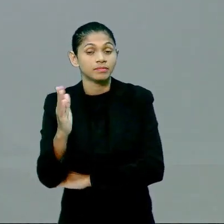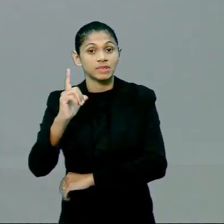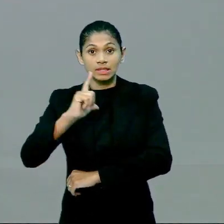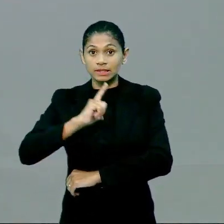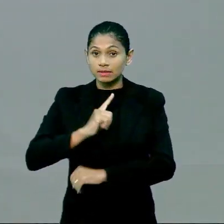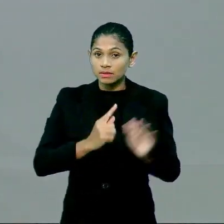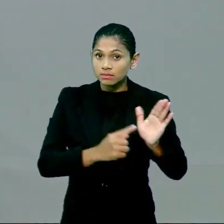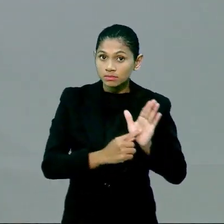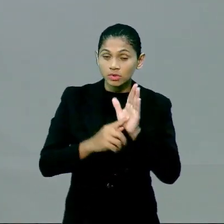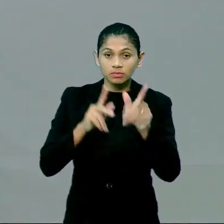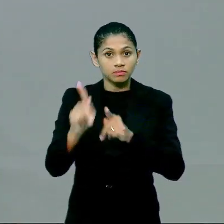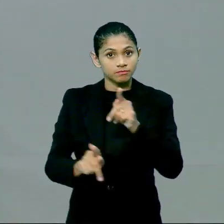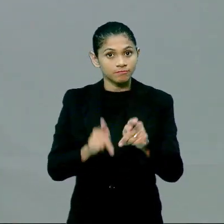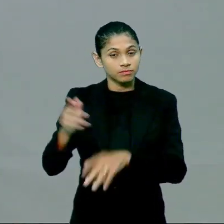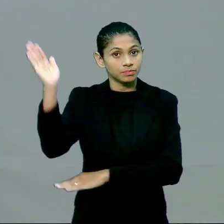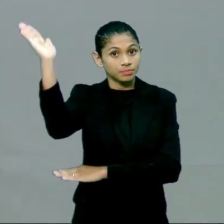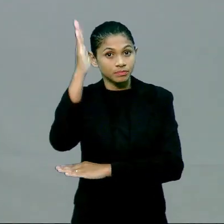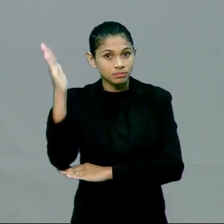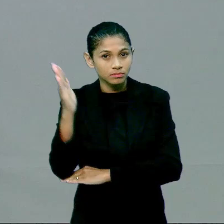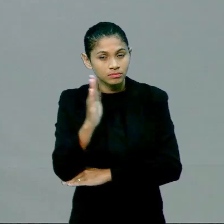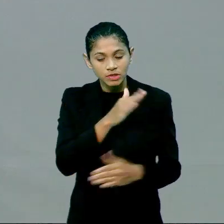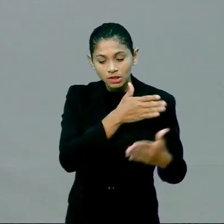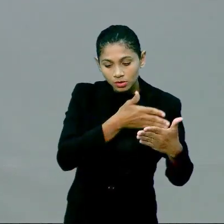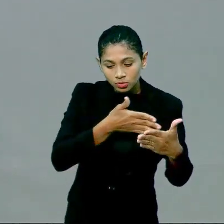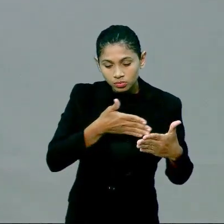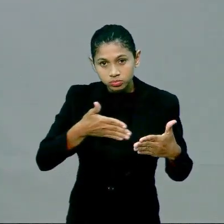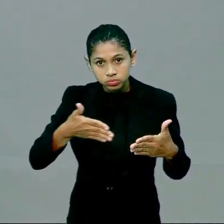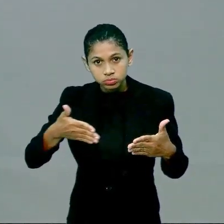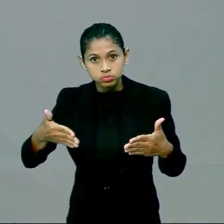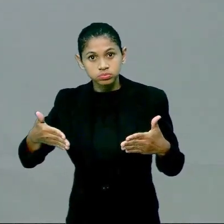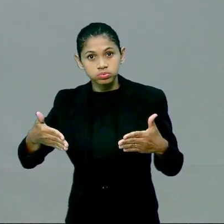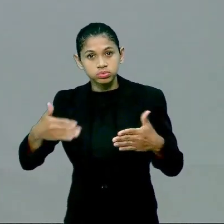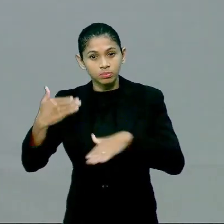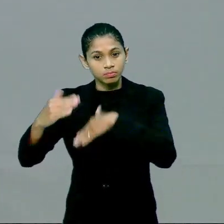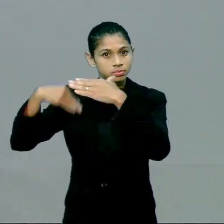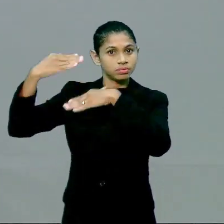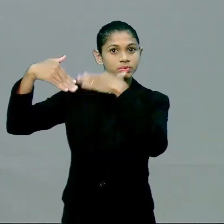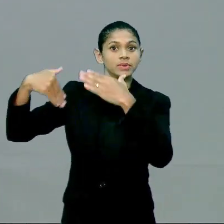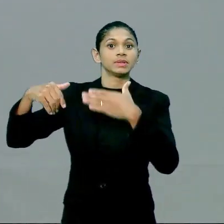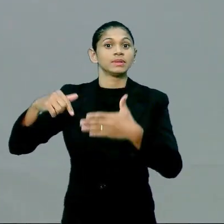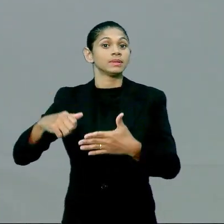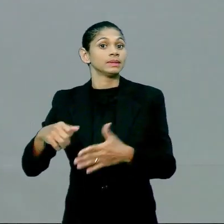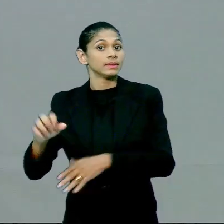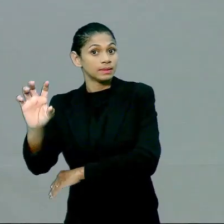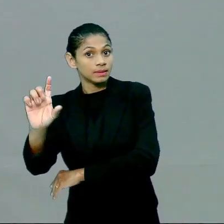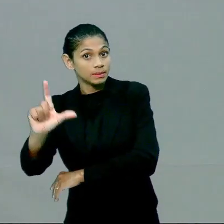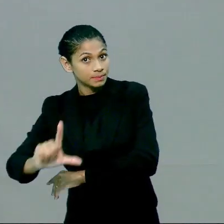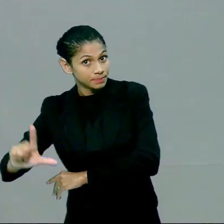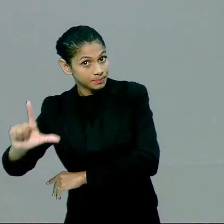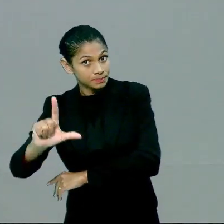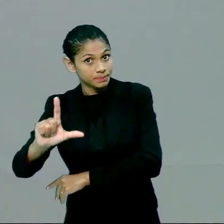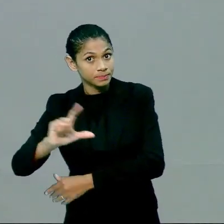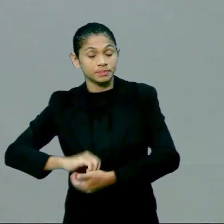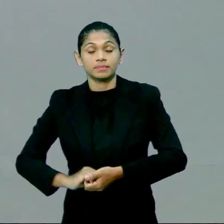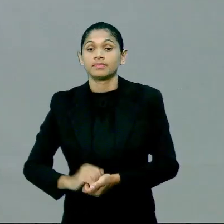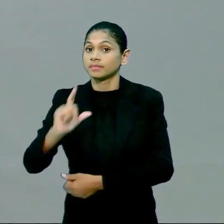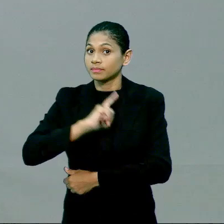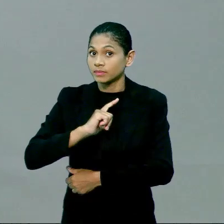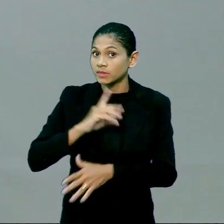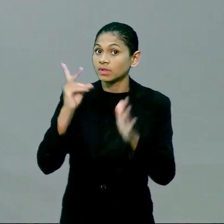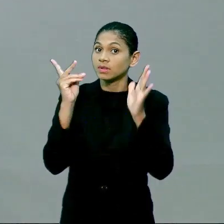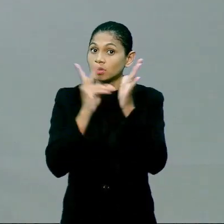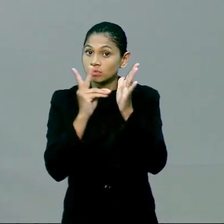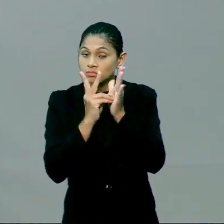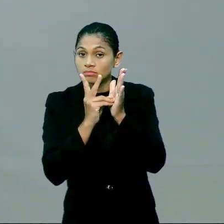povo brasileiro ao longo dessa produção literária. Então, eu tenho ali, na primeira geração, o índio